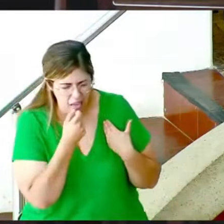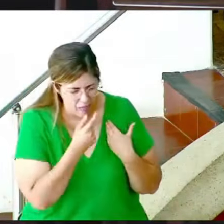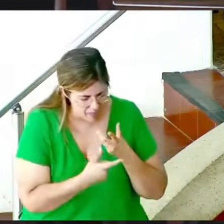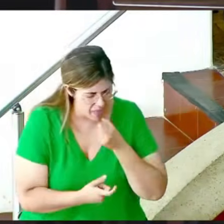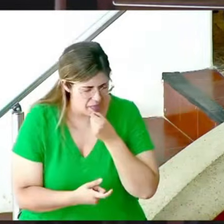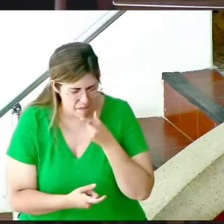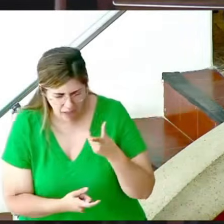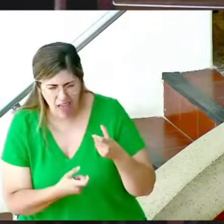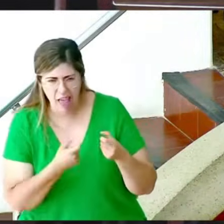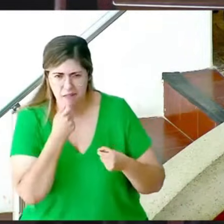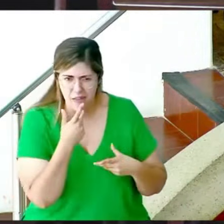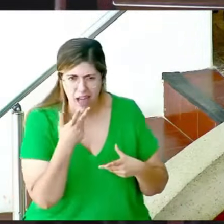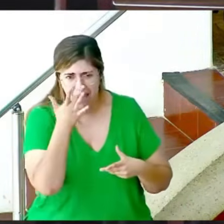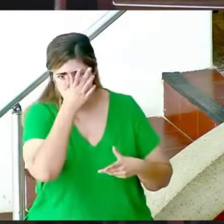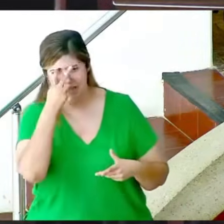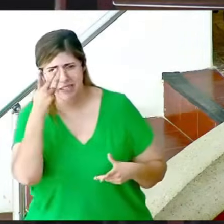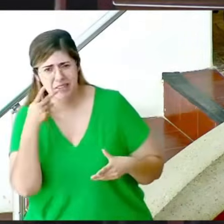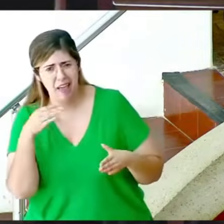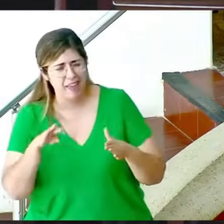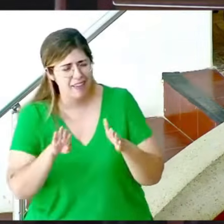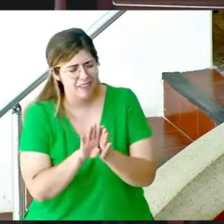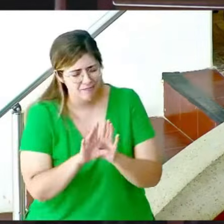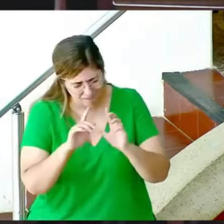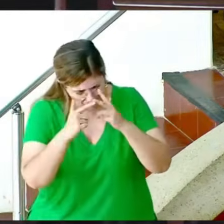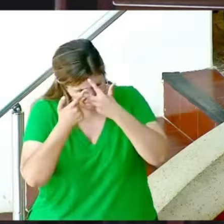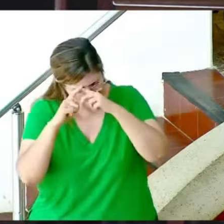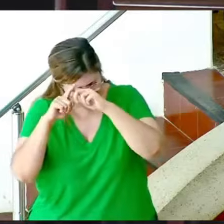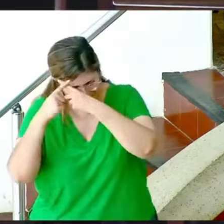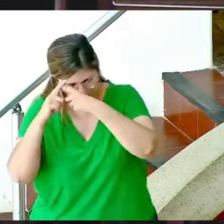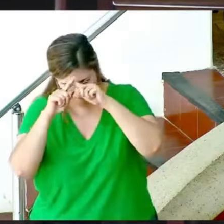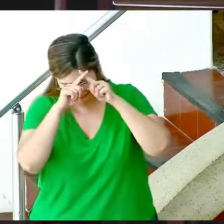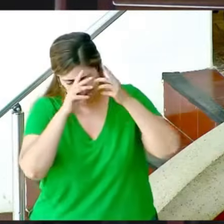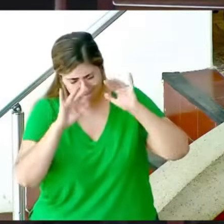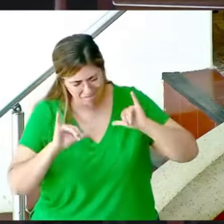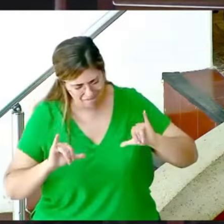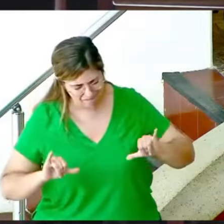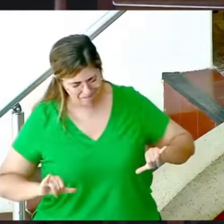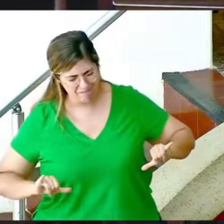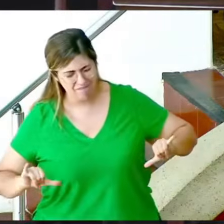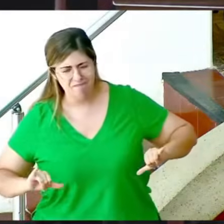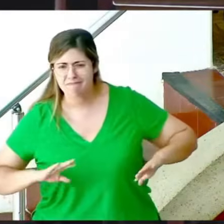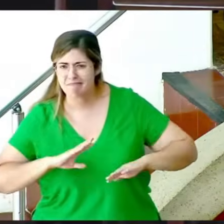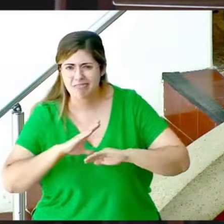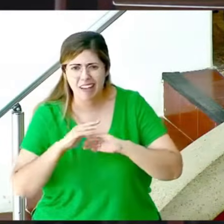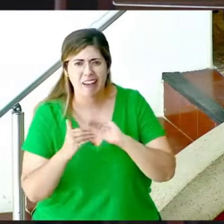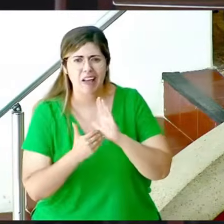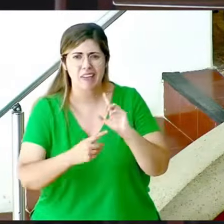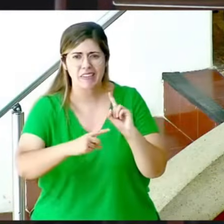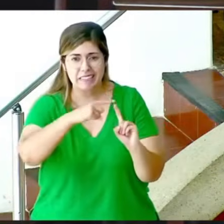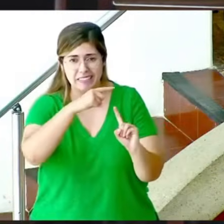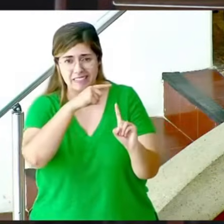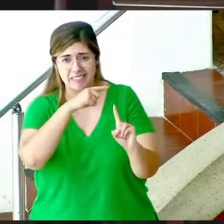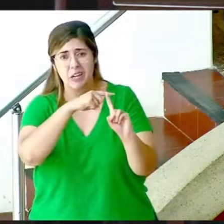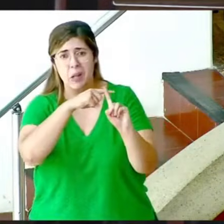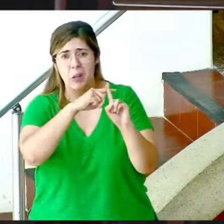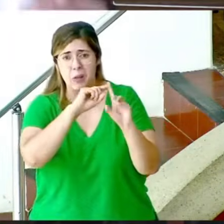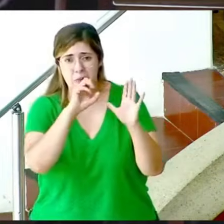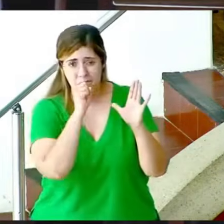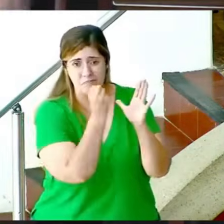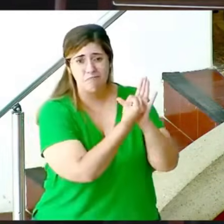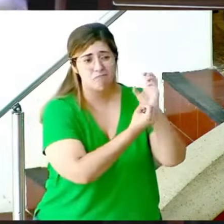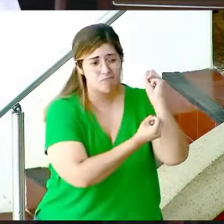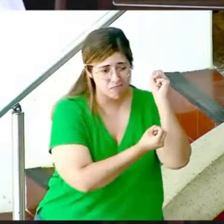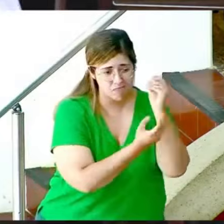já todo o resultado daquilo, ele é levado a uma cruz. Quando ele está lá naquela cruz, ele ainda está